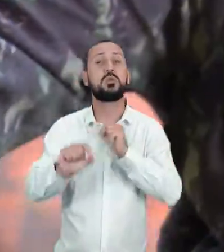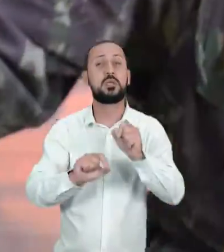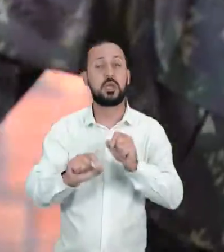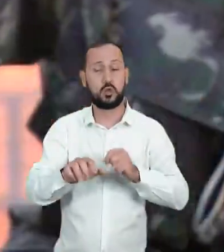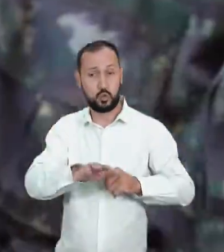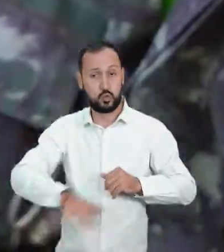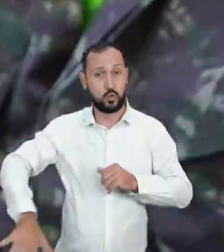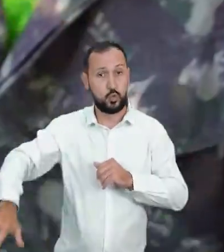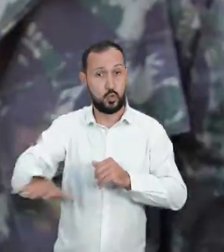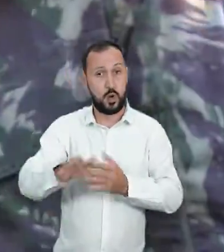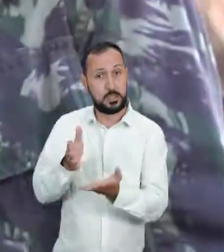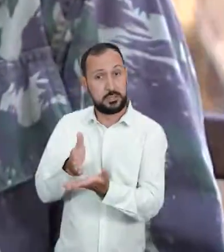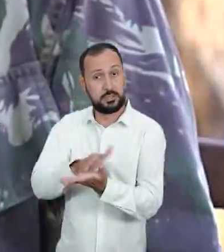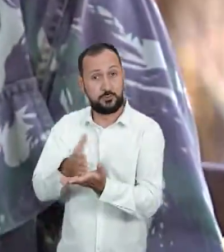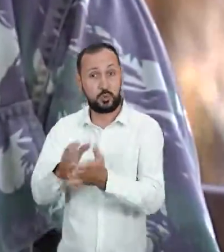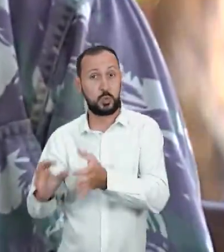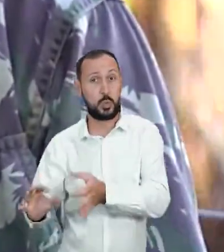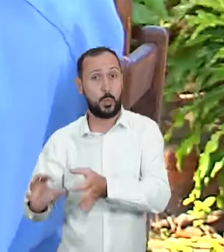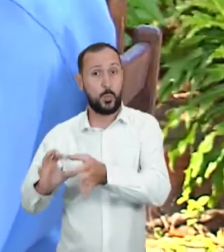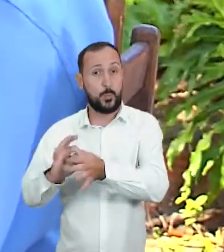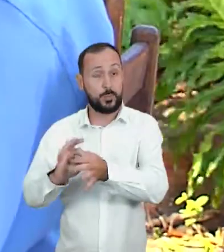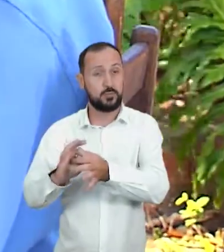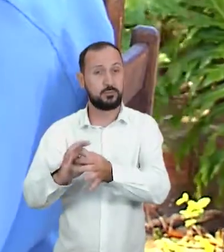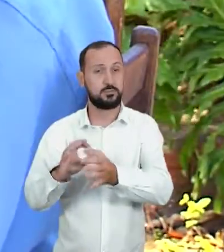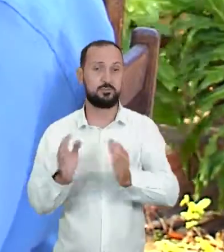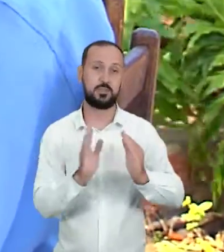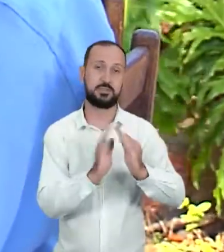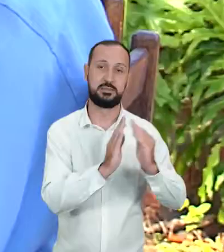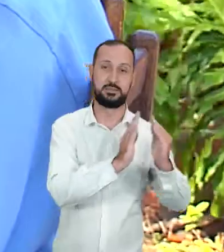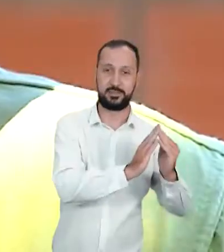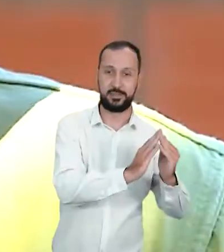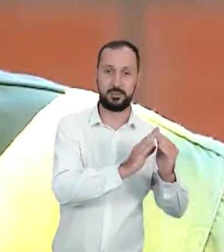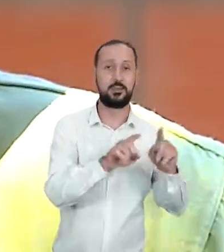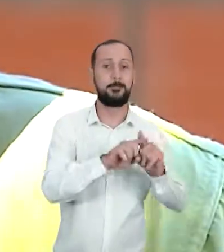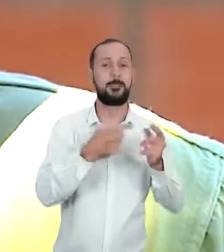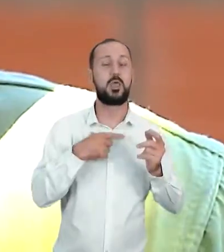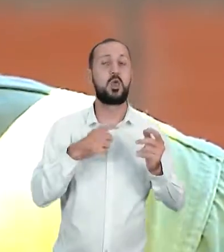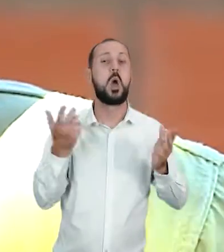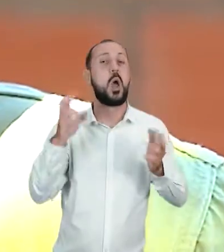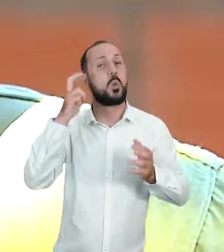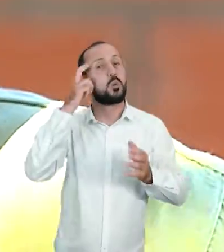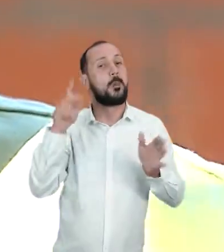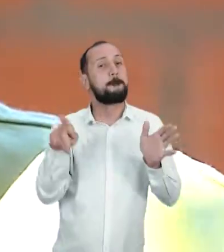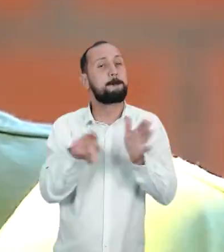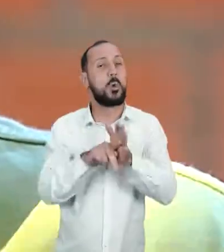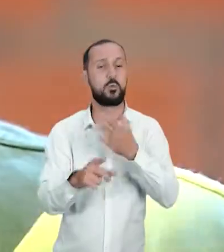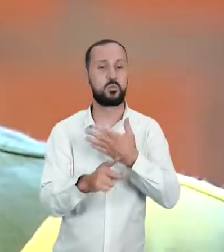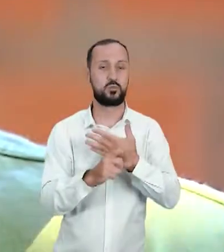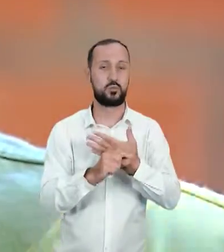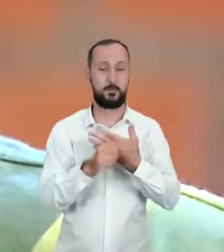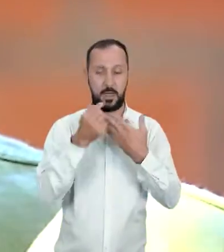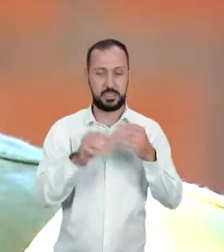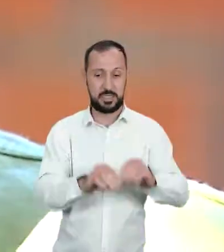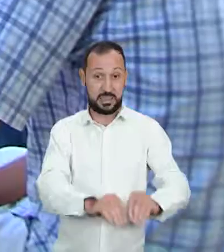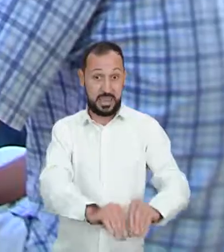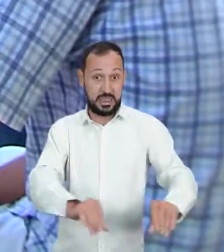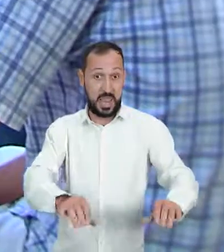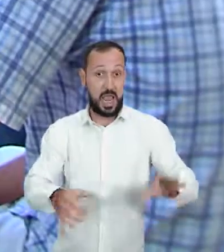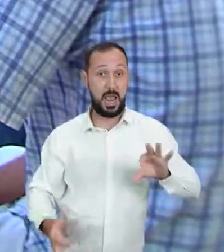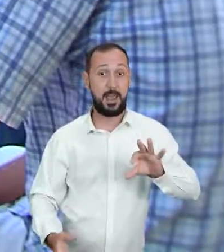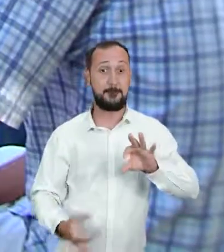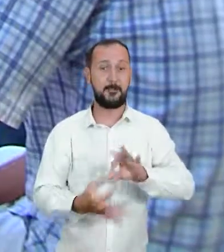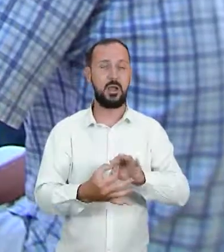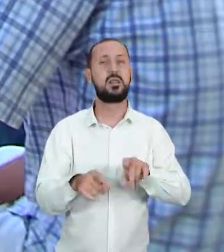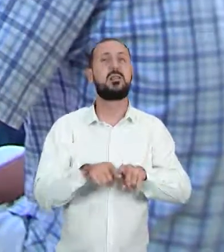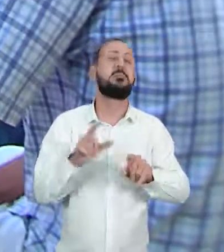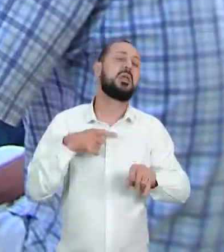de nossos laços com os vizinhos de fronteira, de vizinhança, o resgate do pantaneiro com a terra que o sustenta e também